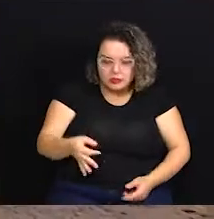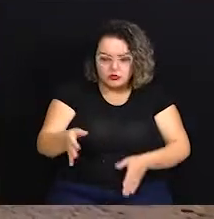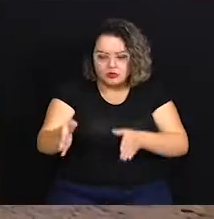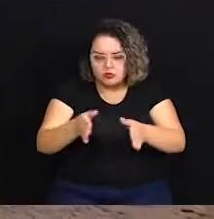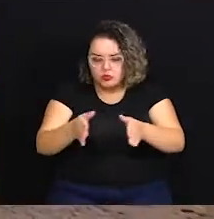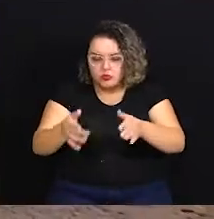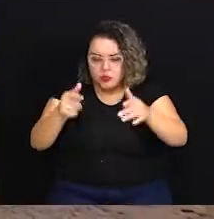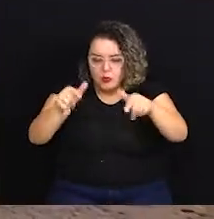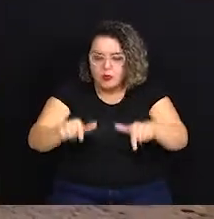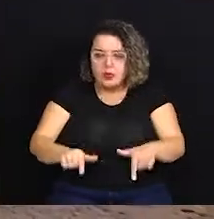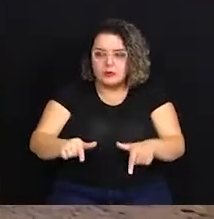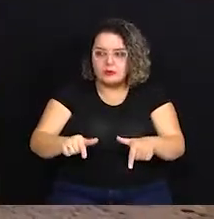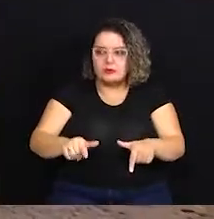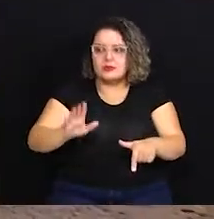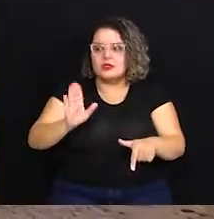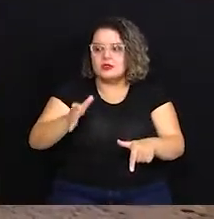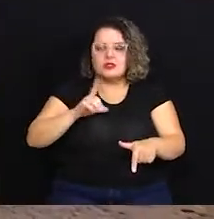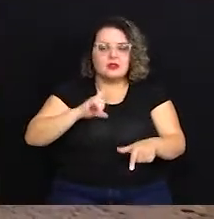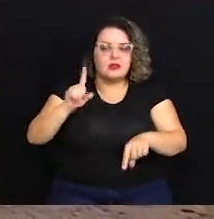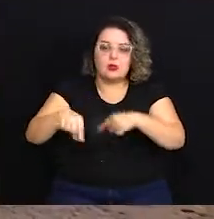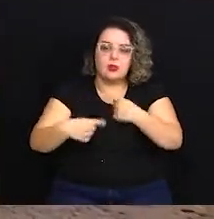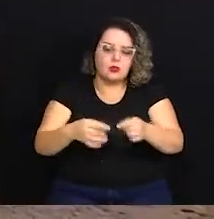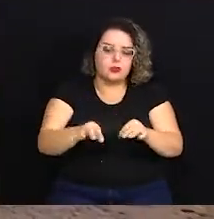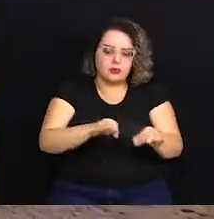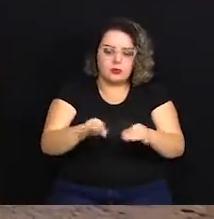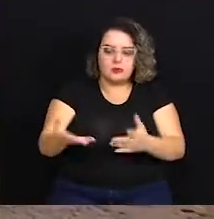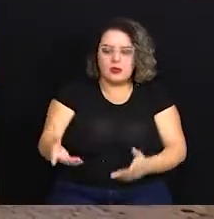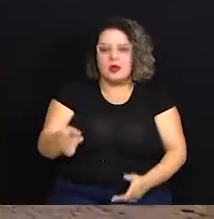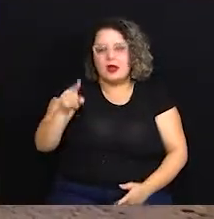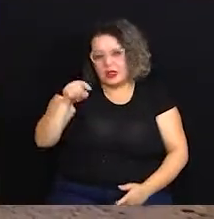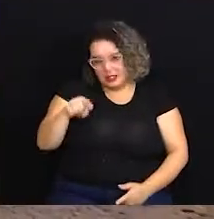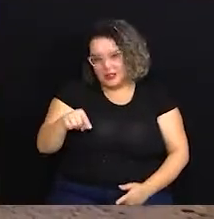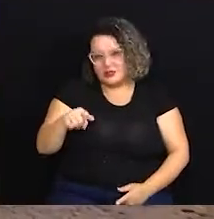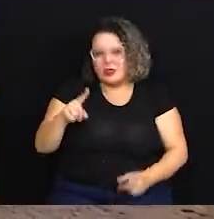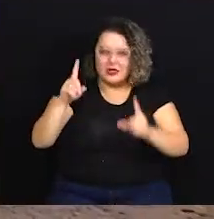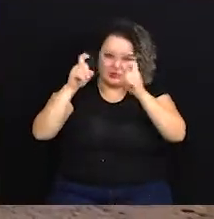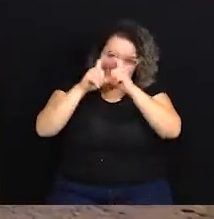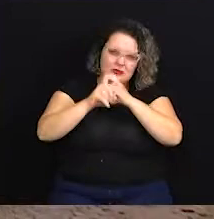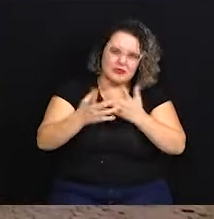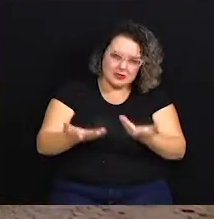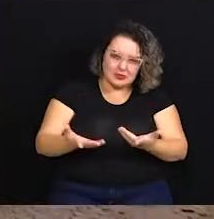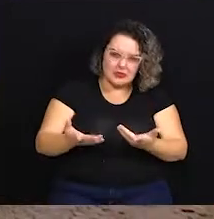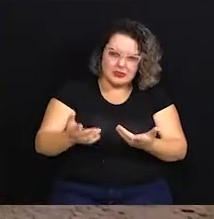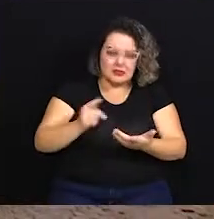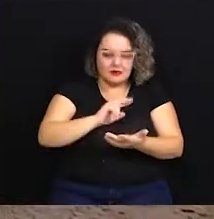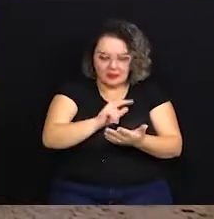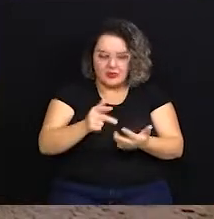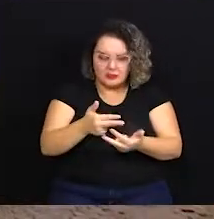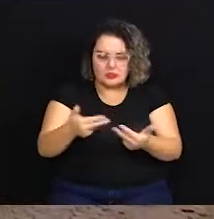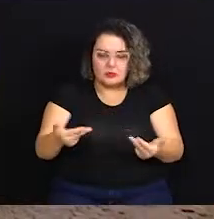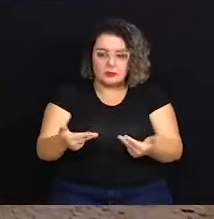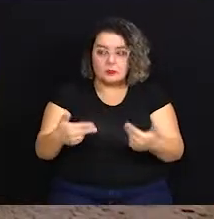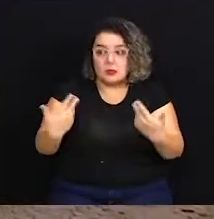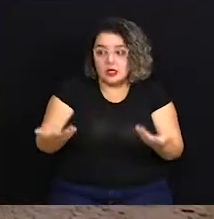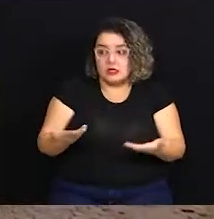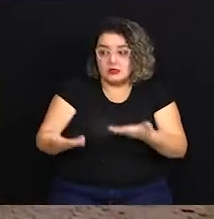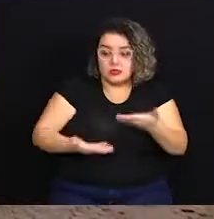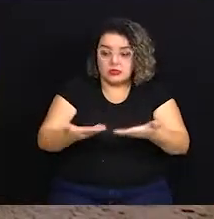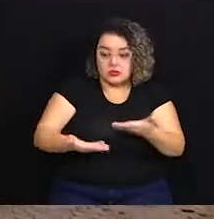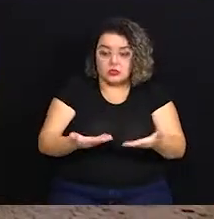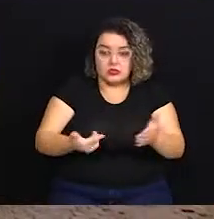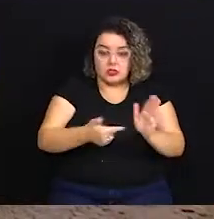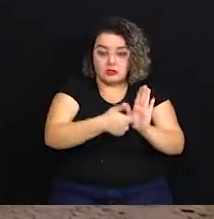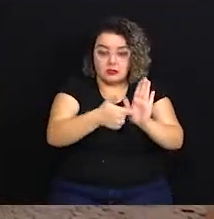determinado local e ele já tem uma outra programação. Então isso é um deve desafio. ter bastante, né? Sim, tem bastante. Mas como a gente trata as exposições com